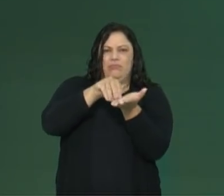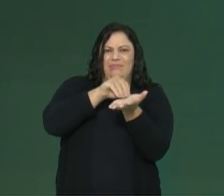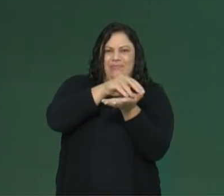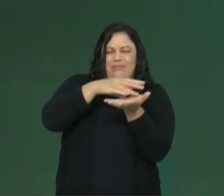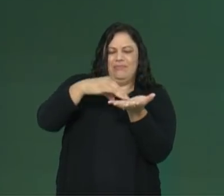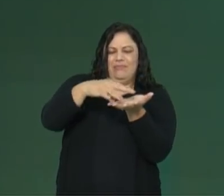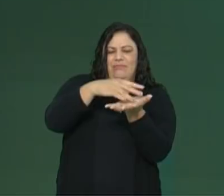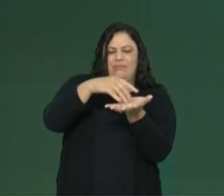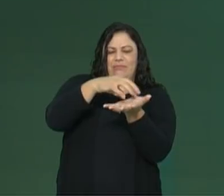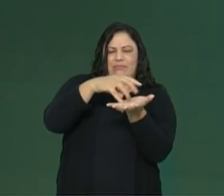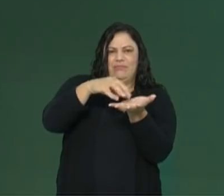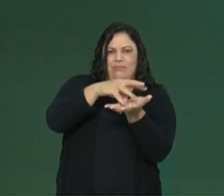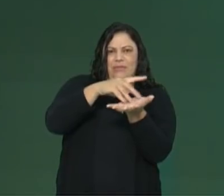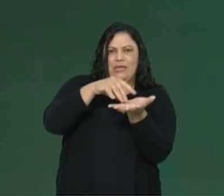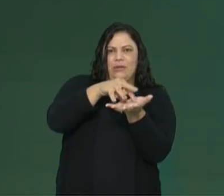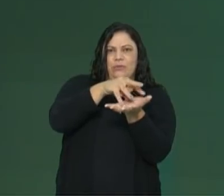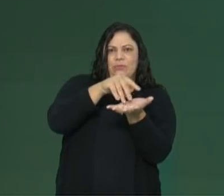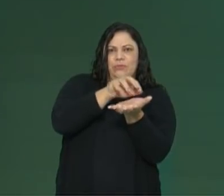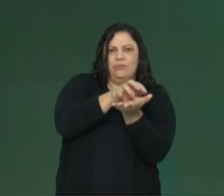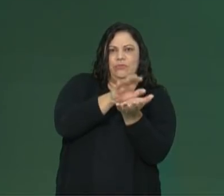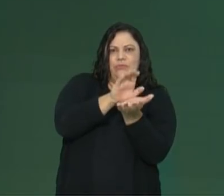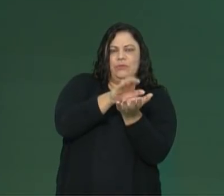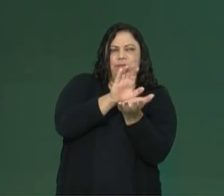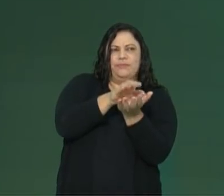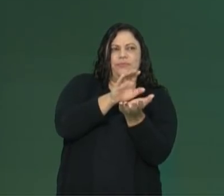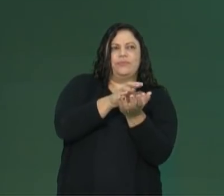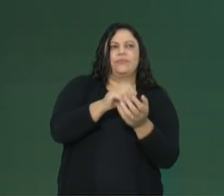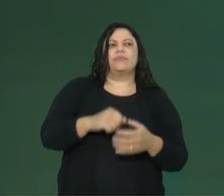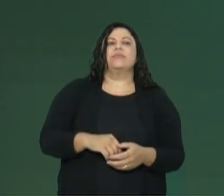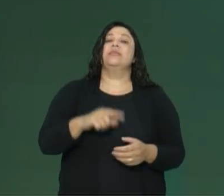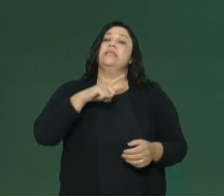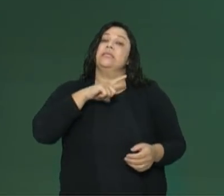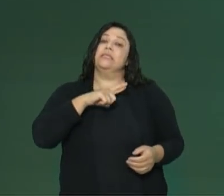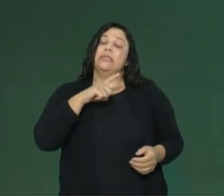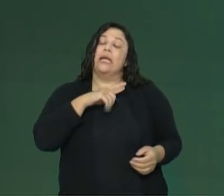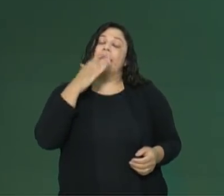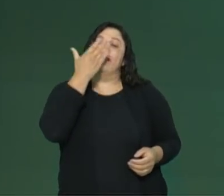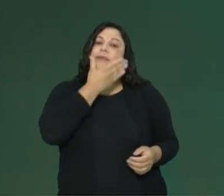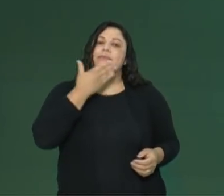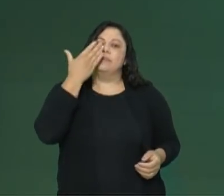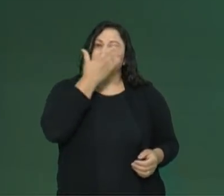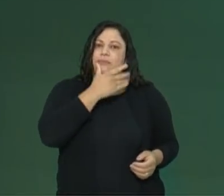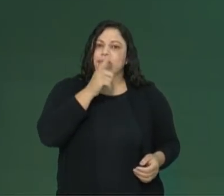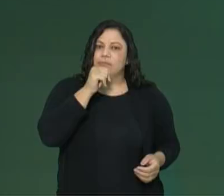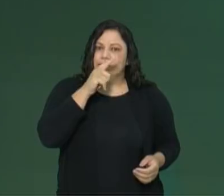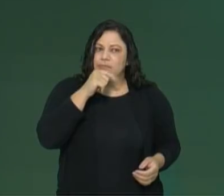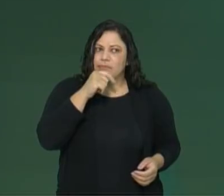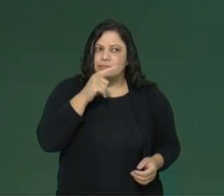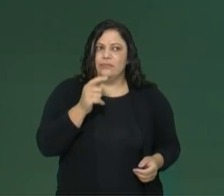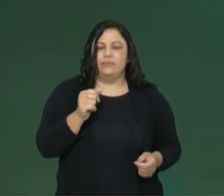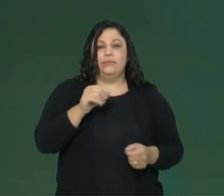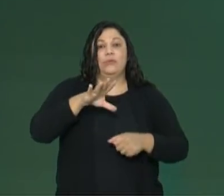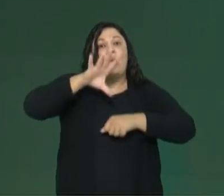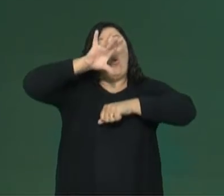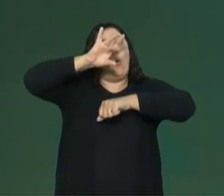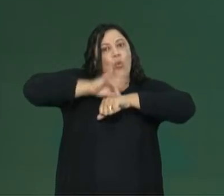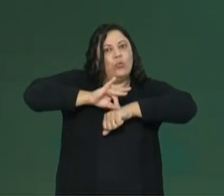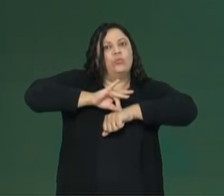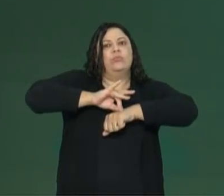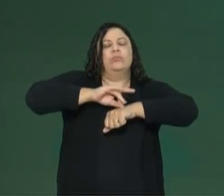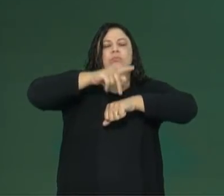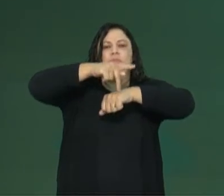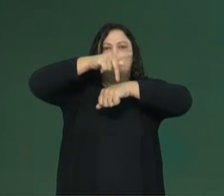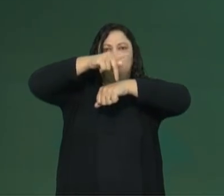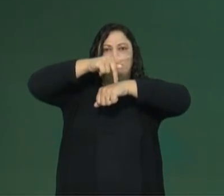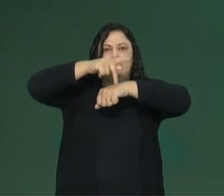água doce, como o caso do mexilhão dourado, que é de água doce. Sésseis grudados na rocha ou de vida livre, saem